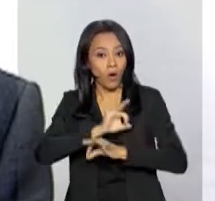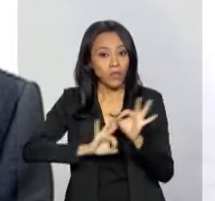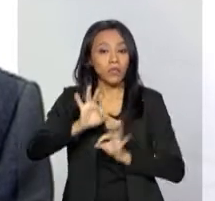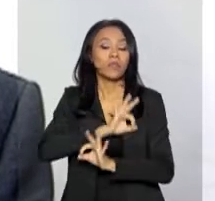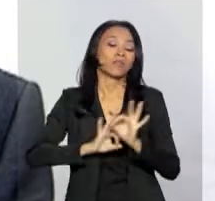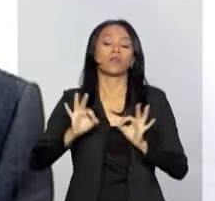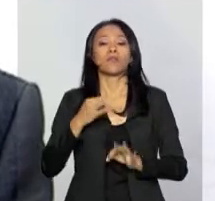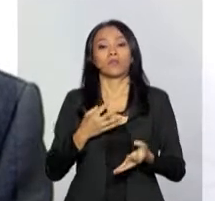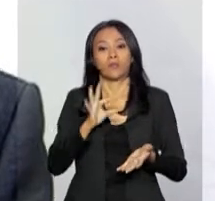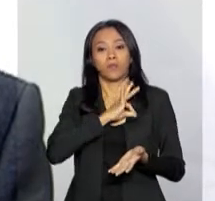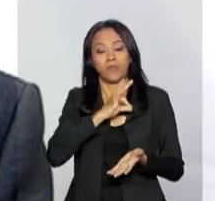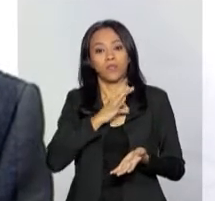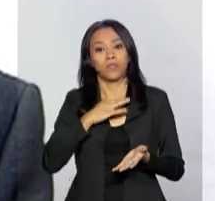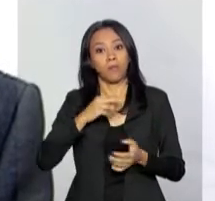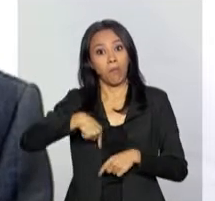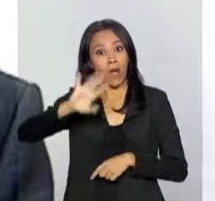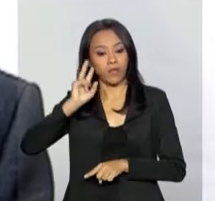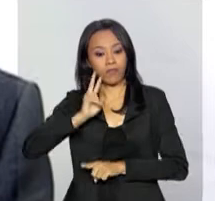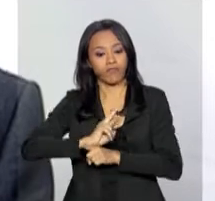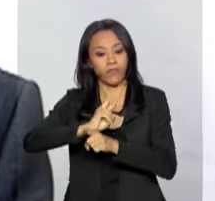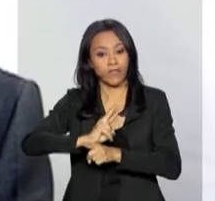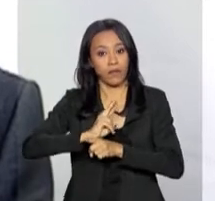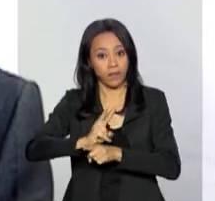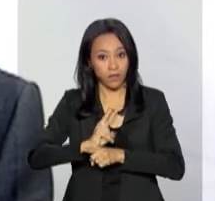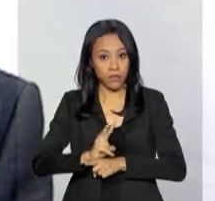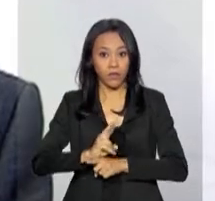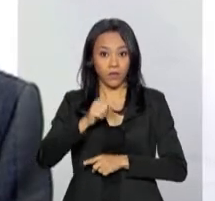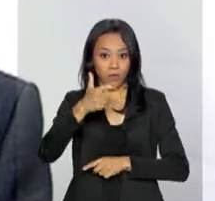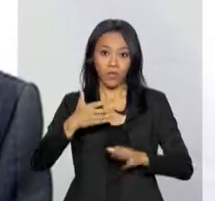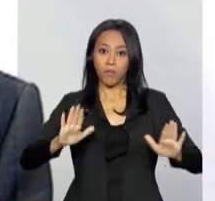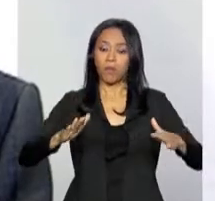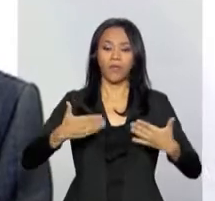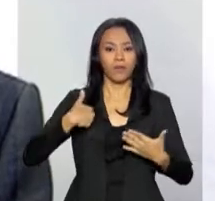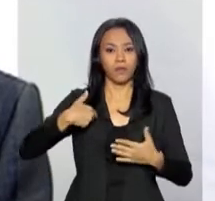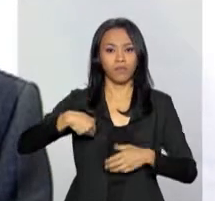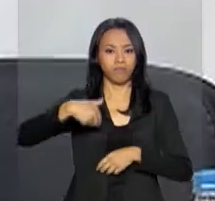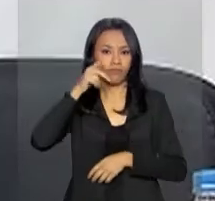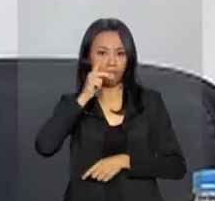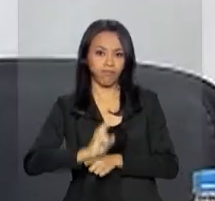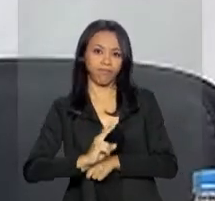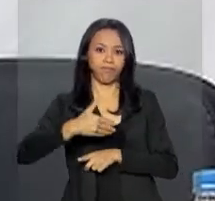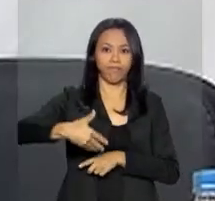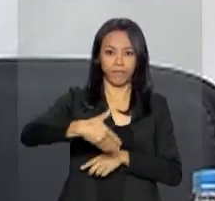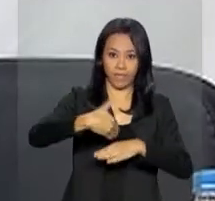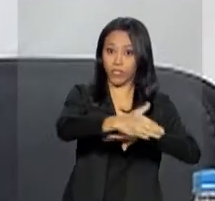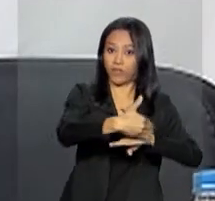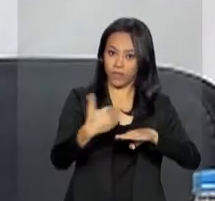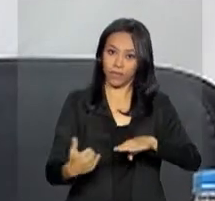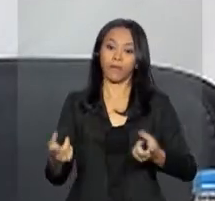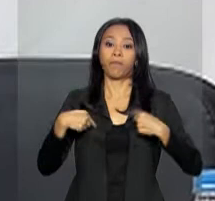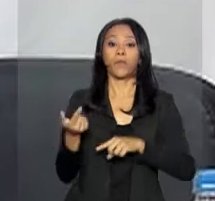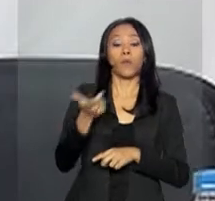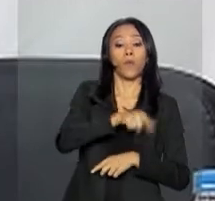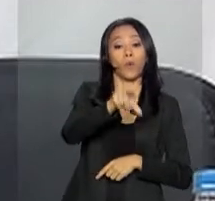contingência para aumentar a presença policial, os pontos de bloqueio e vigilância na divisa. O secretário de Segurança Pública de